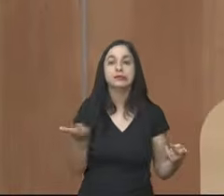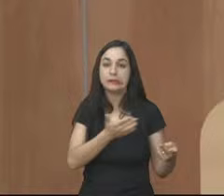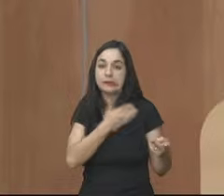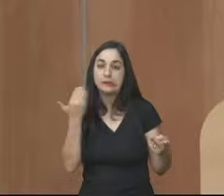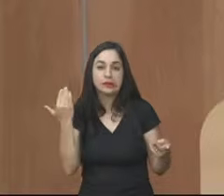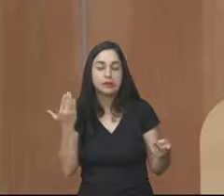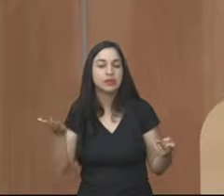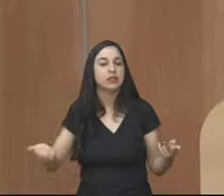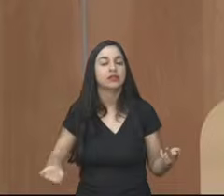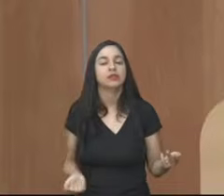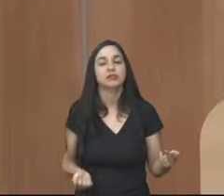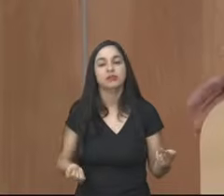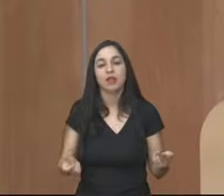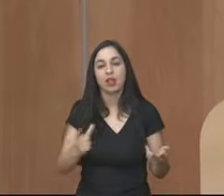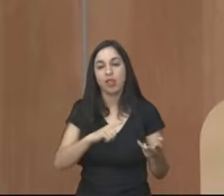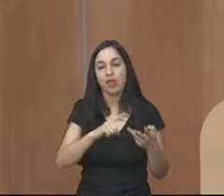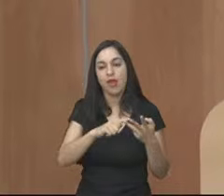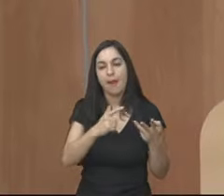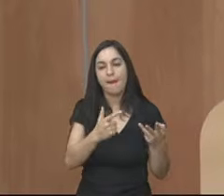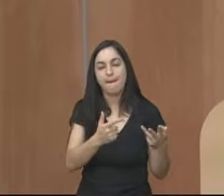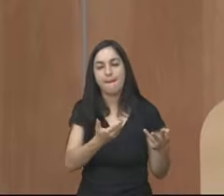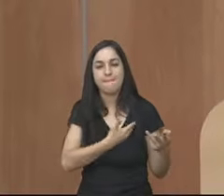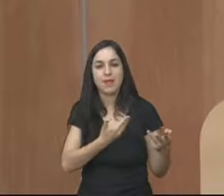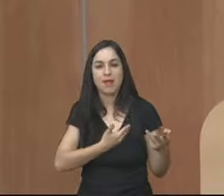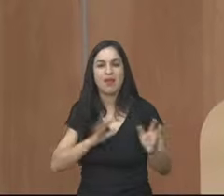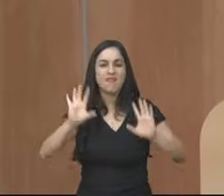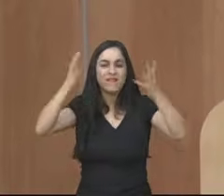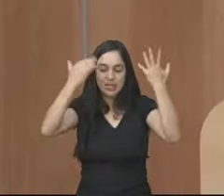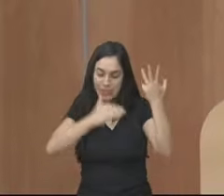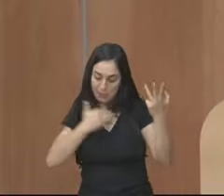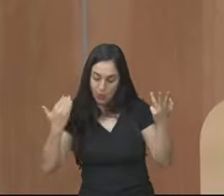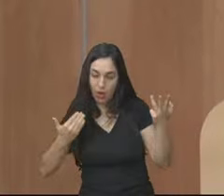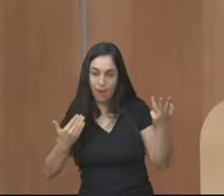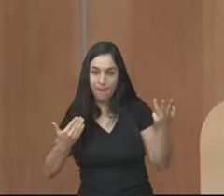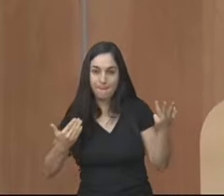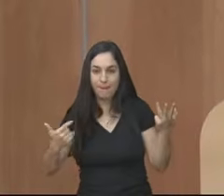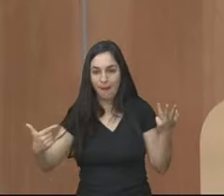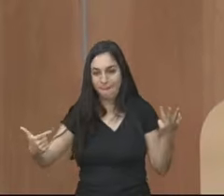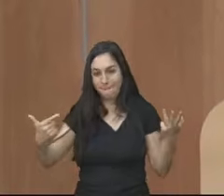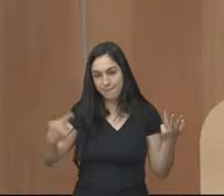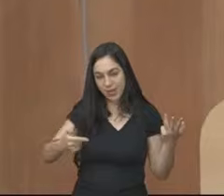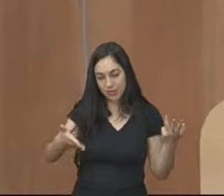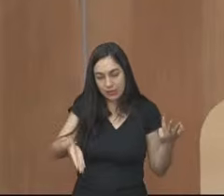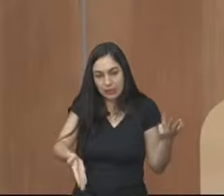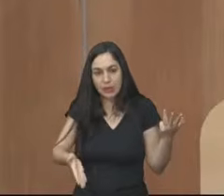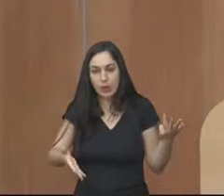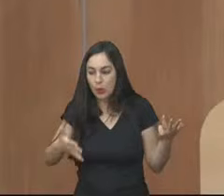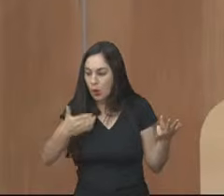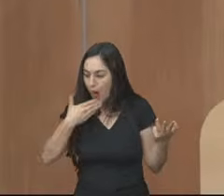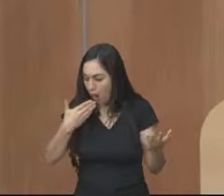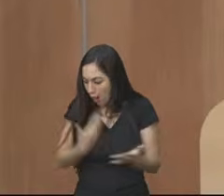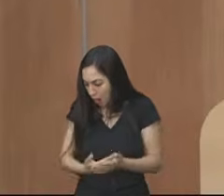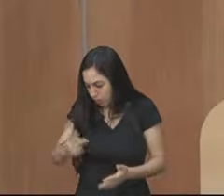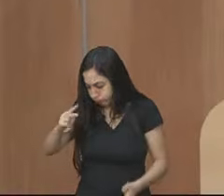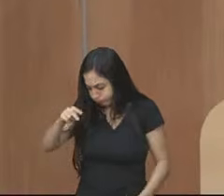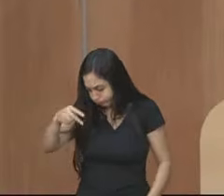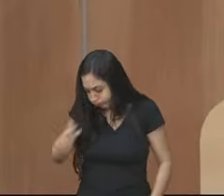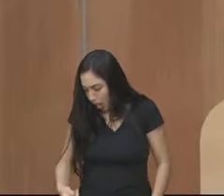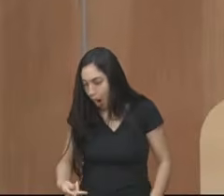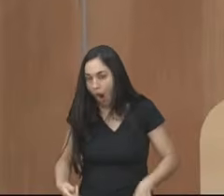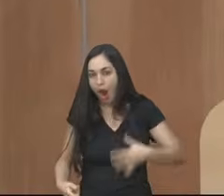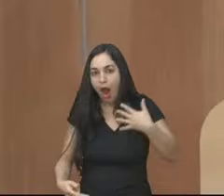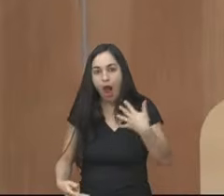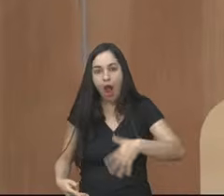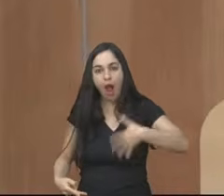Um dos meus amigos eu perdi nos meus pés numa festa, um tiro a queima-roupas, ele caiu nos meus